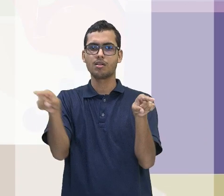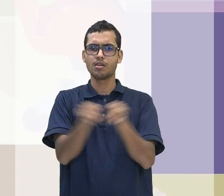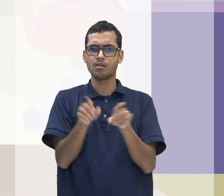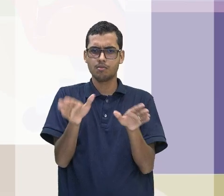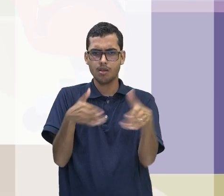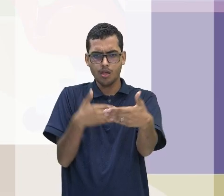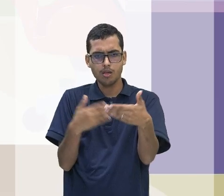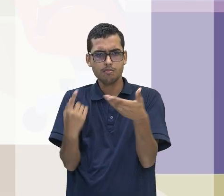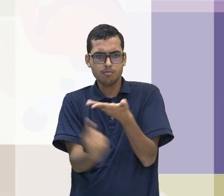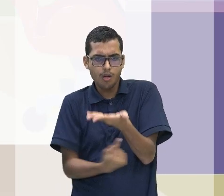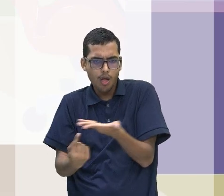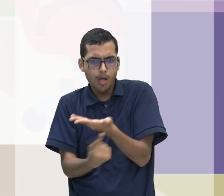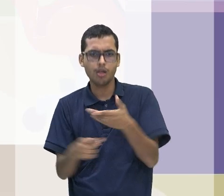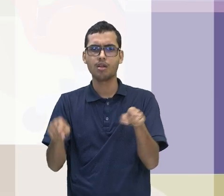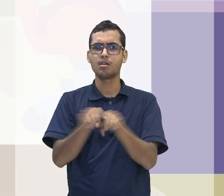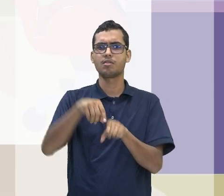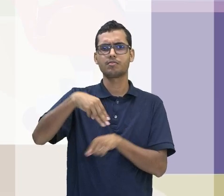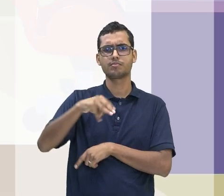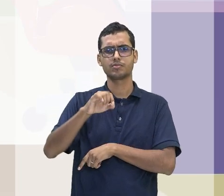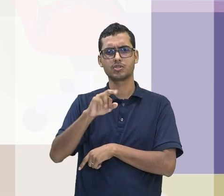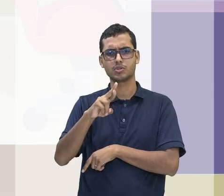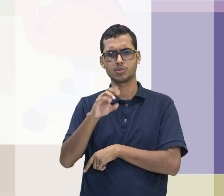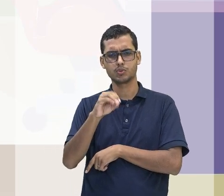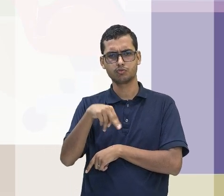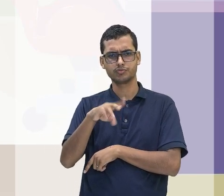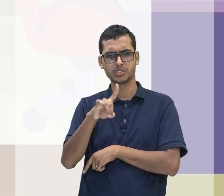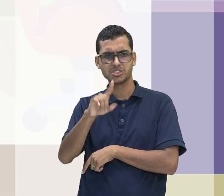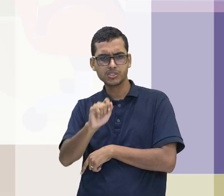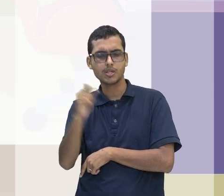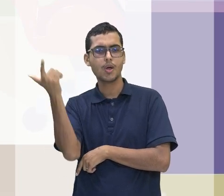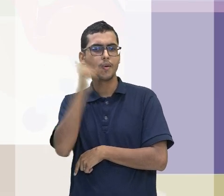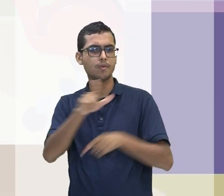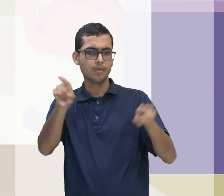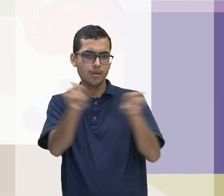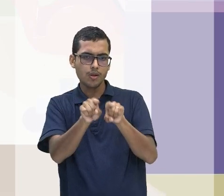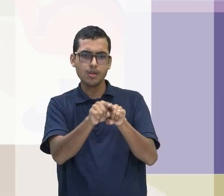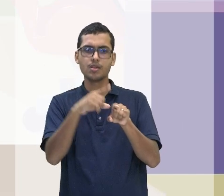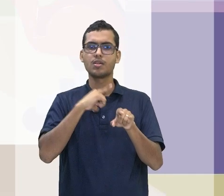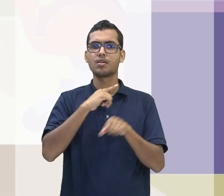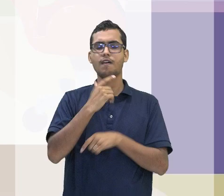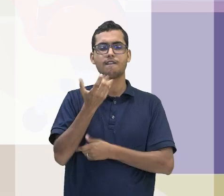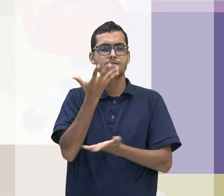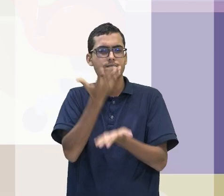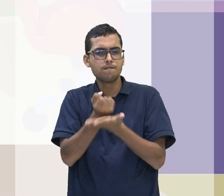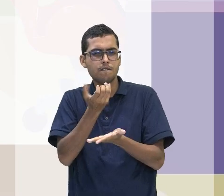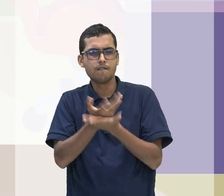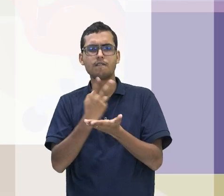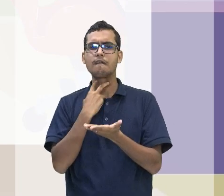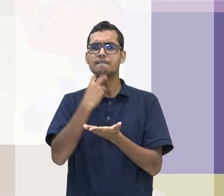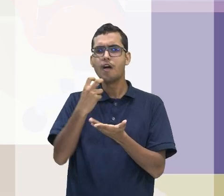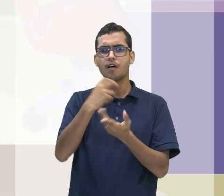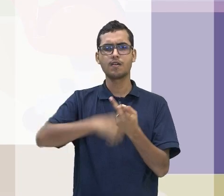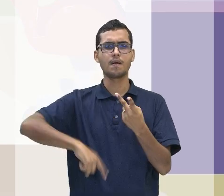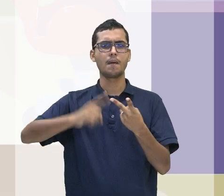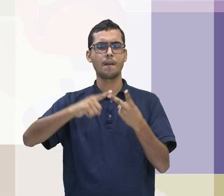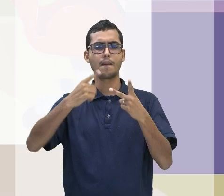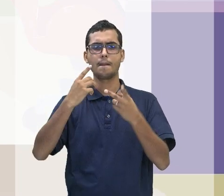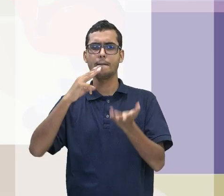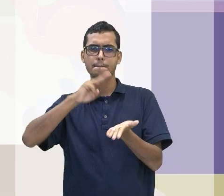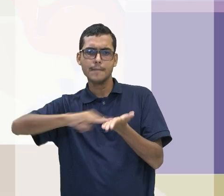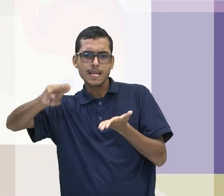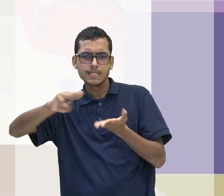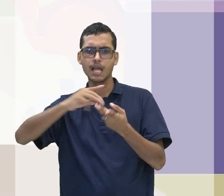para transmitir voz, para transmitir mensagens e todos os dados aí que nós utilizamos no funcionamento